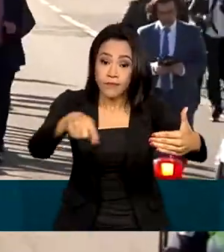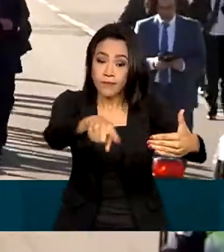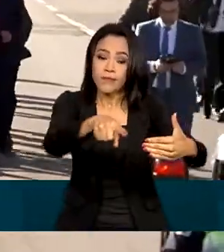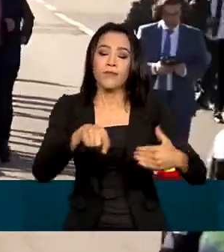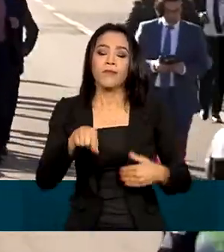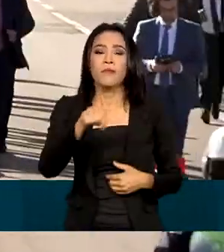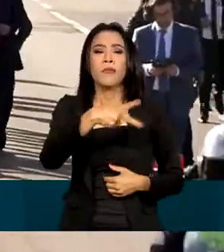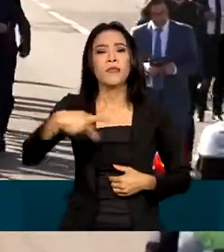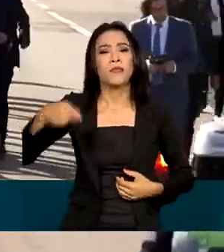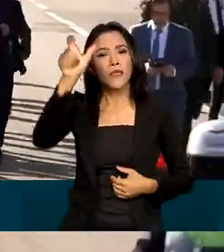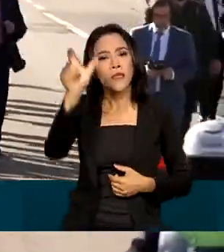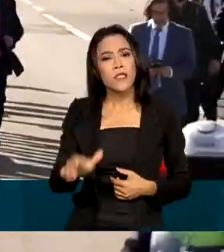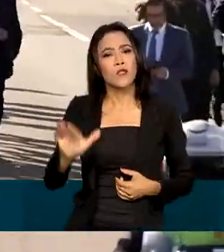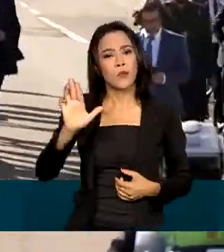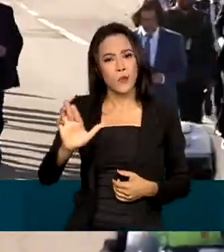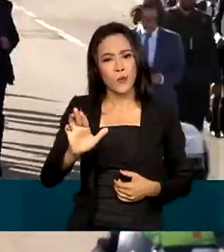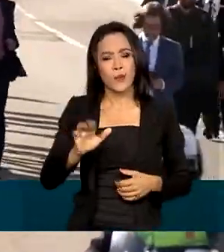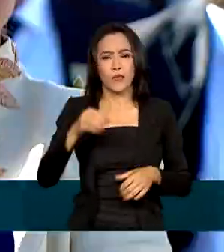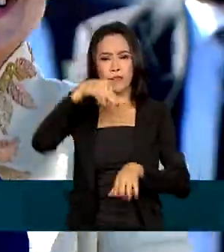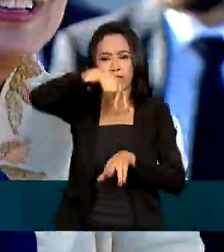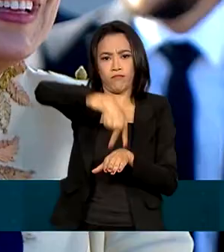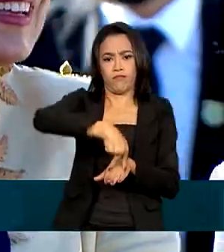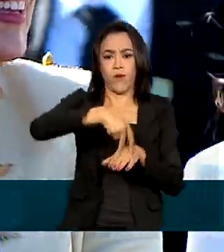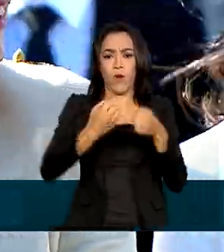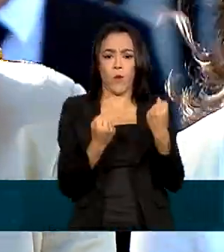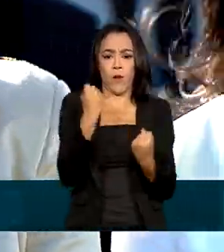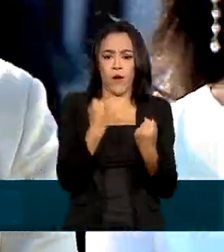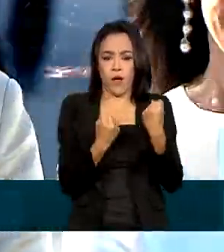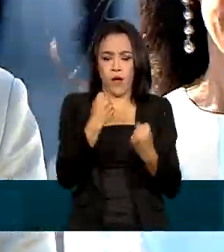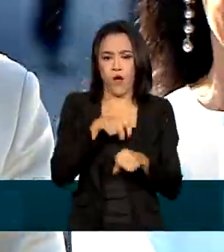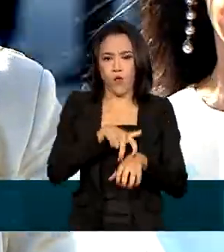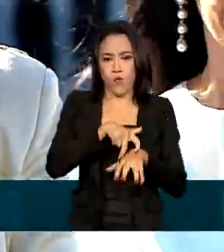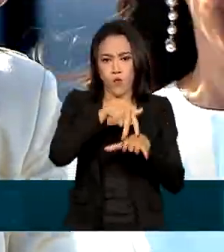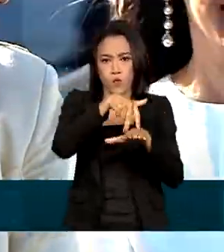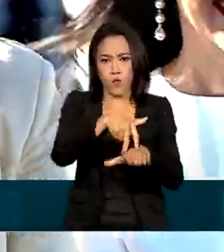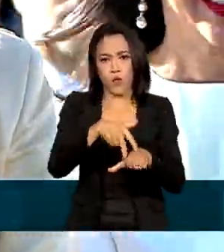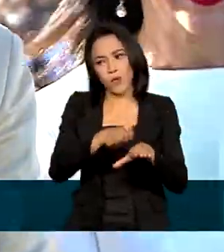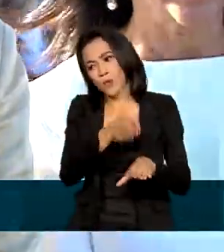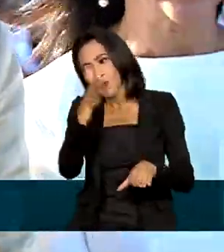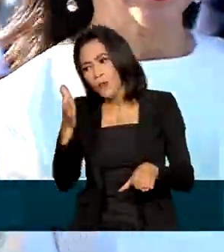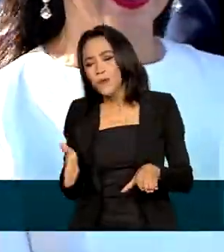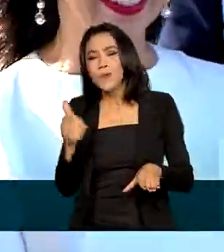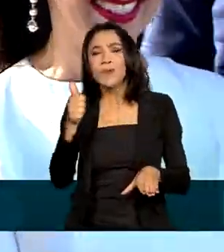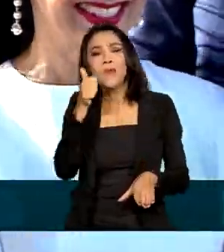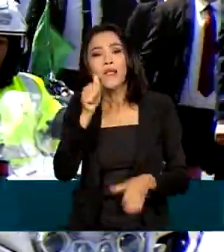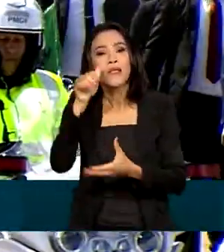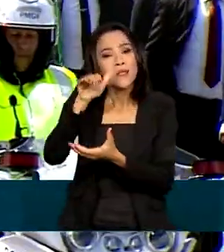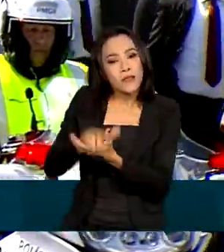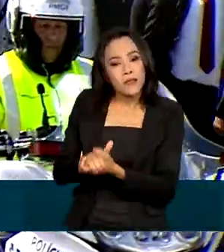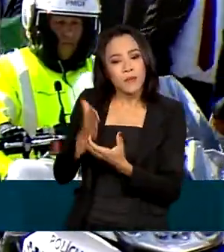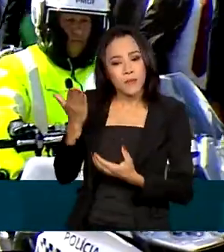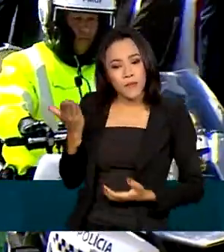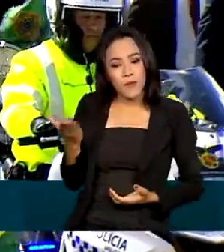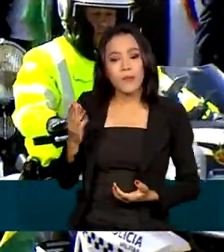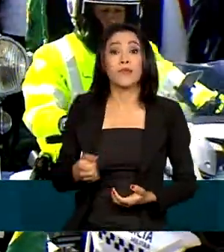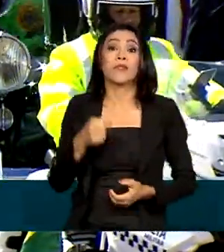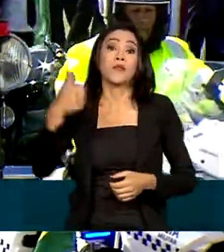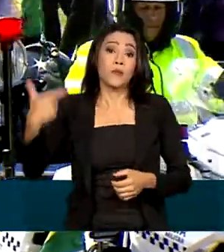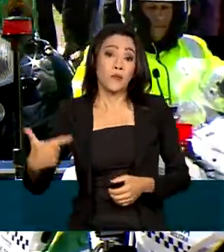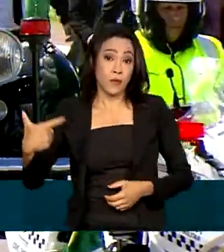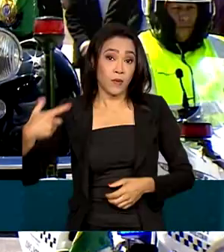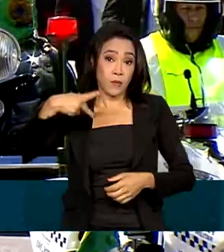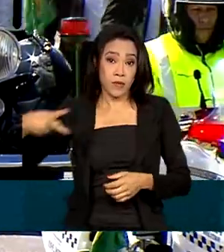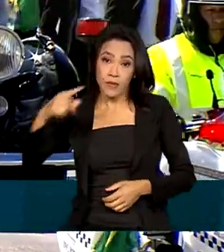tradicional desfile presidencial em carro aberto, a bordo do Rolls Royce com a primeira-dama Janja da Silva, o vice-presidente